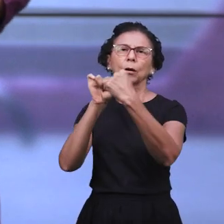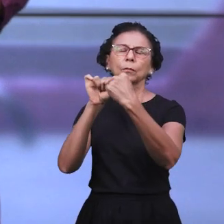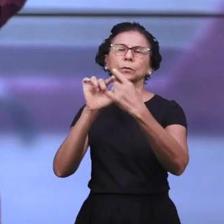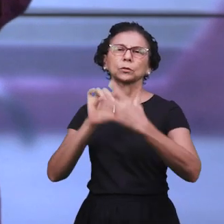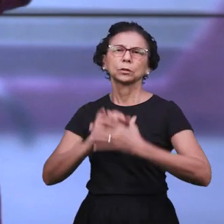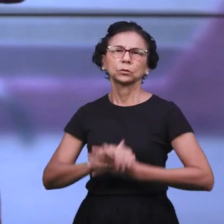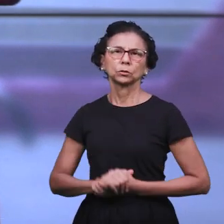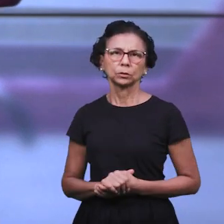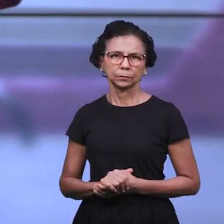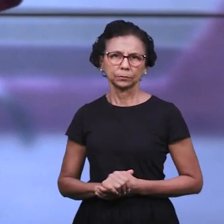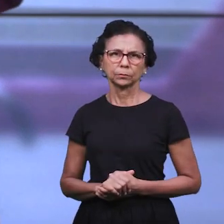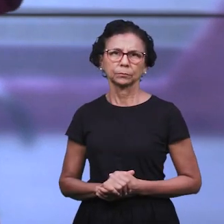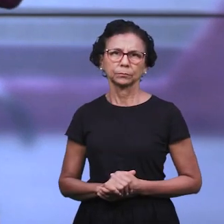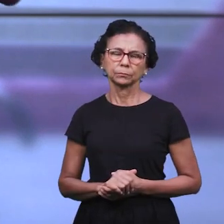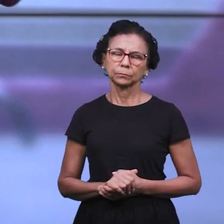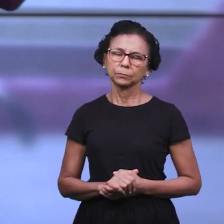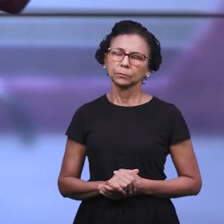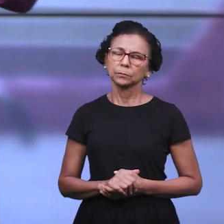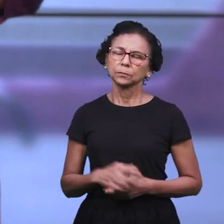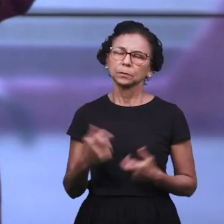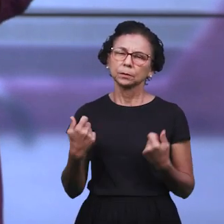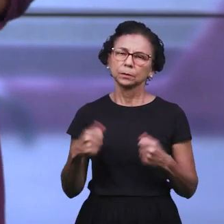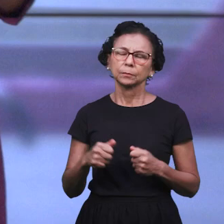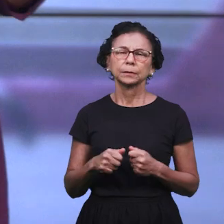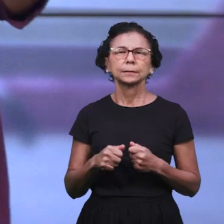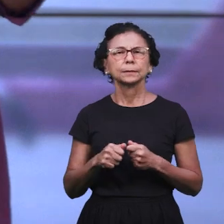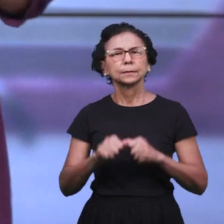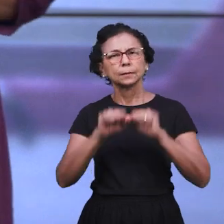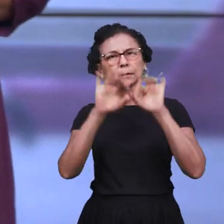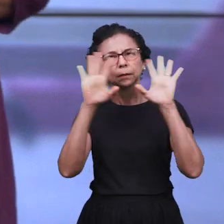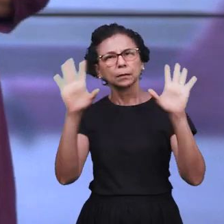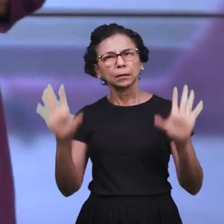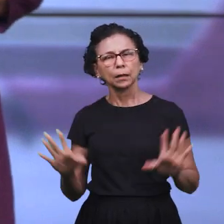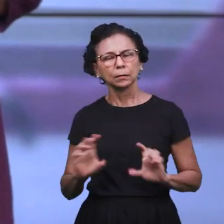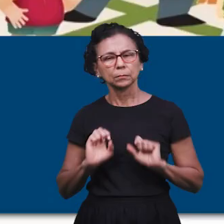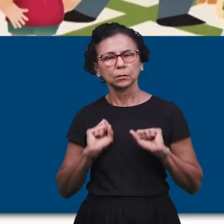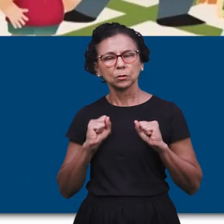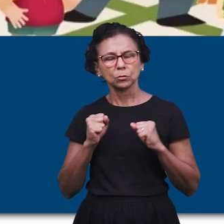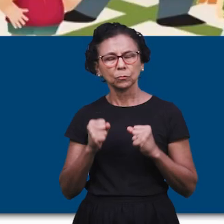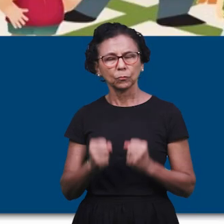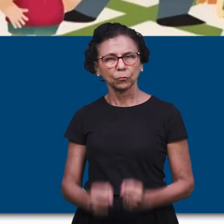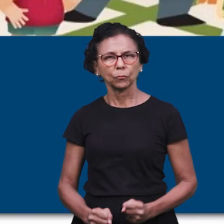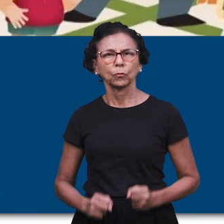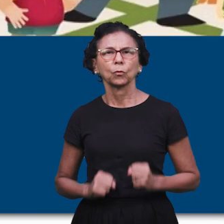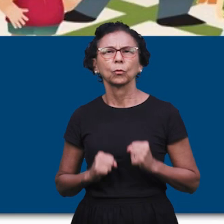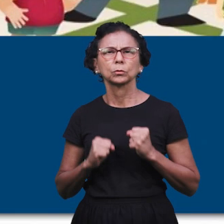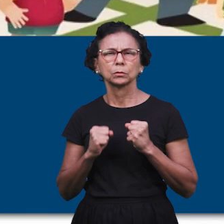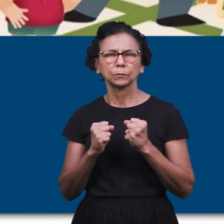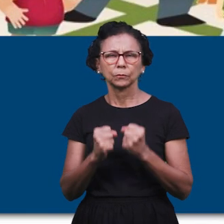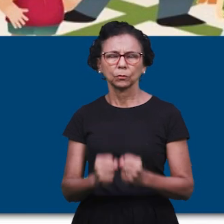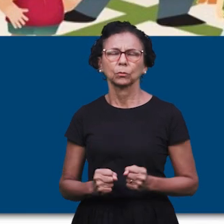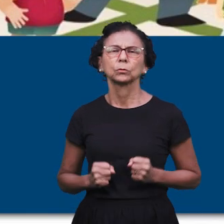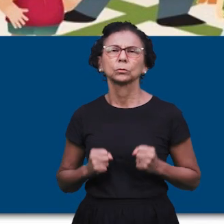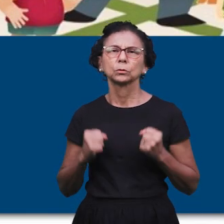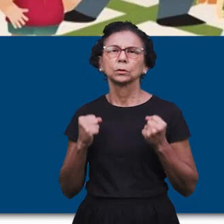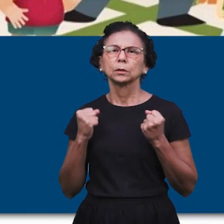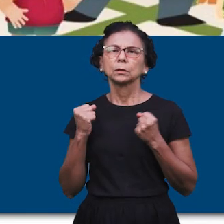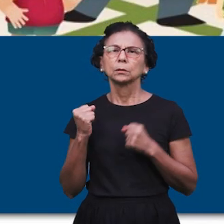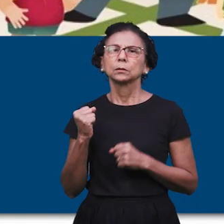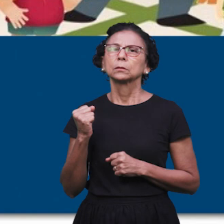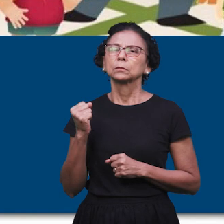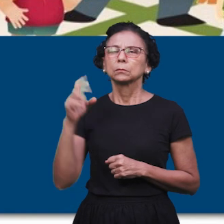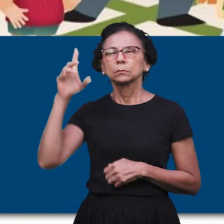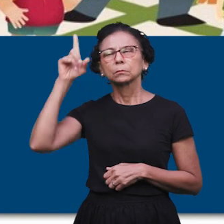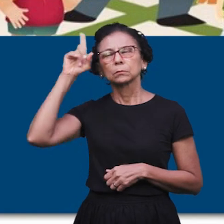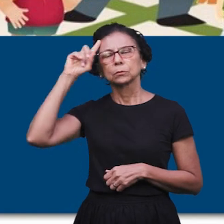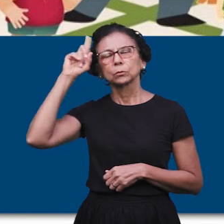objetivo exige clareza do que você quer e esforço para alcançar. Não há vitória sem dedicação sistemática,